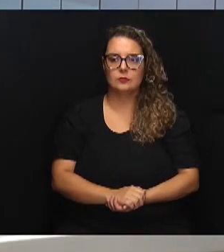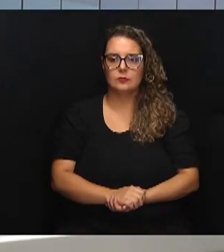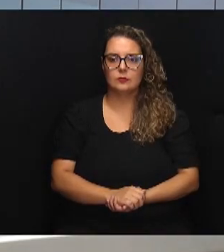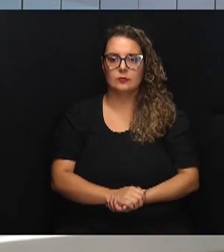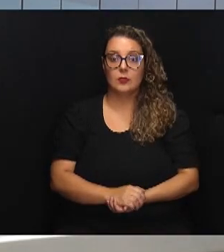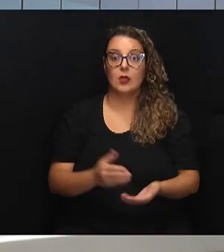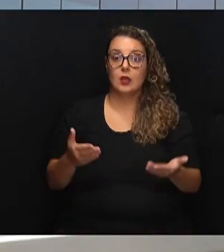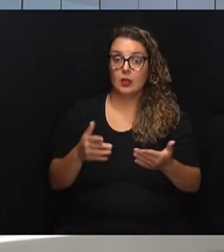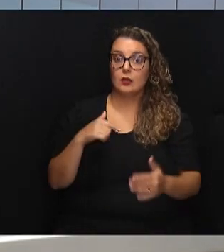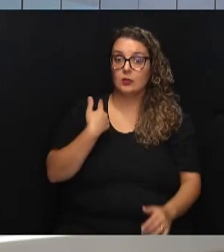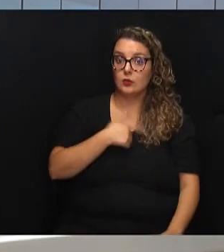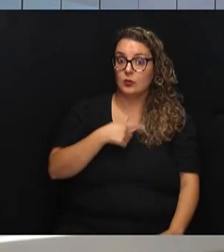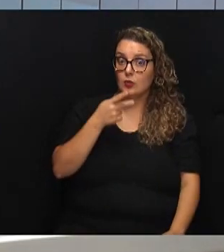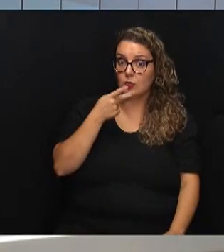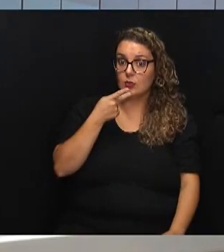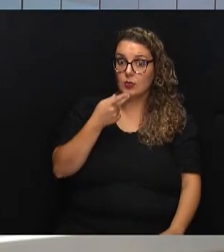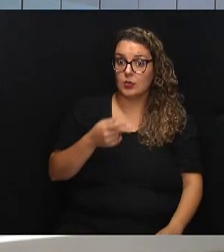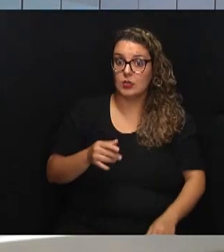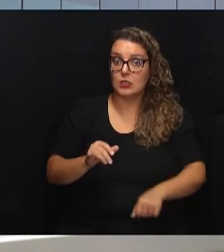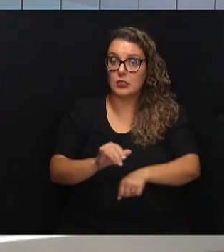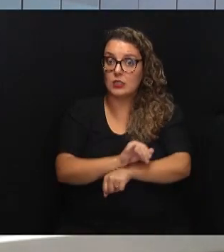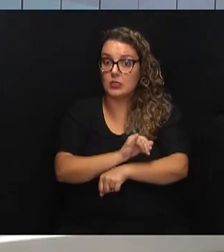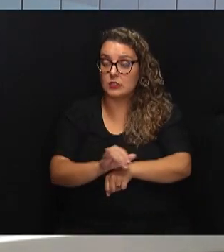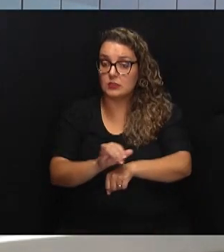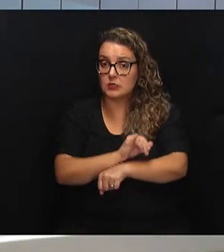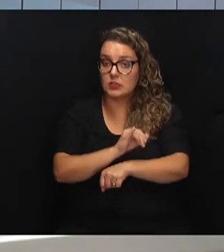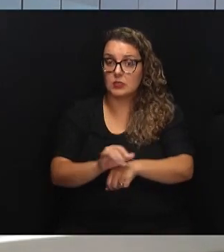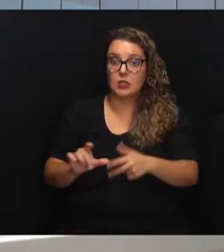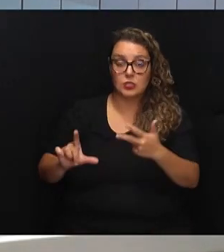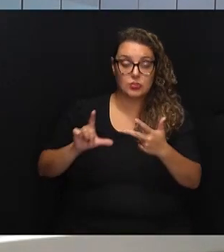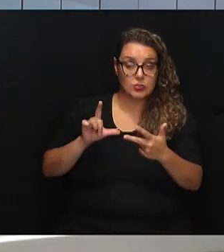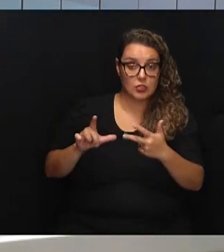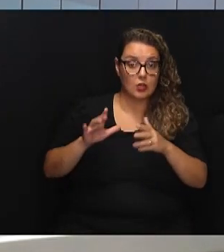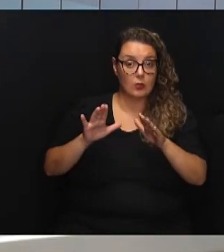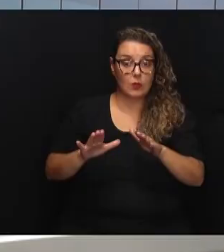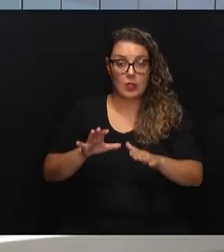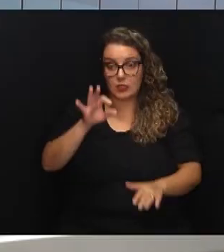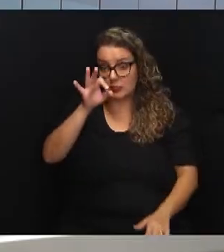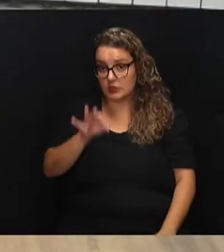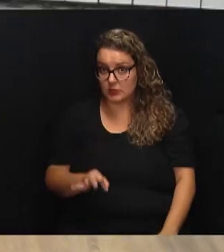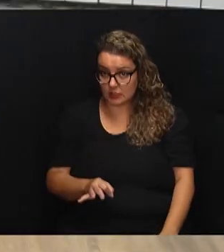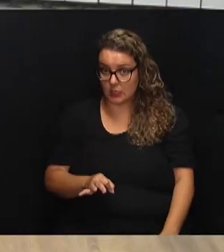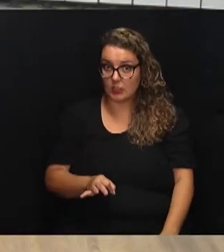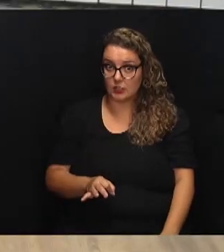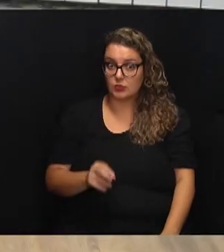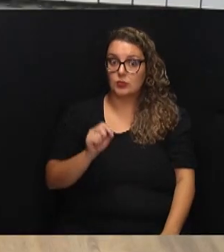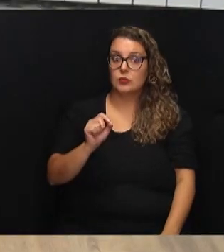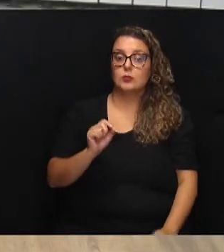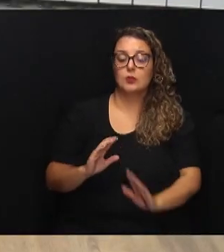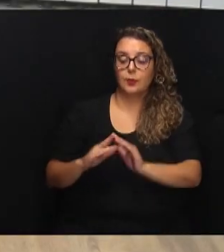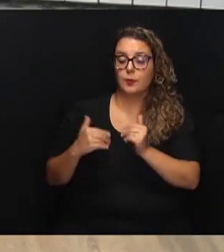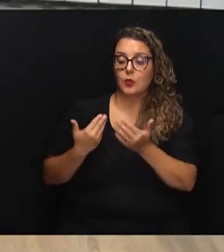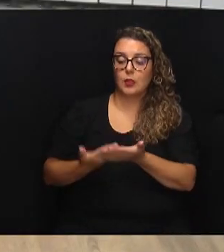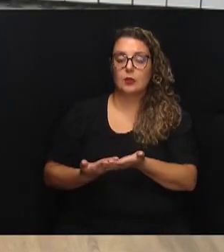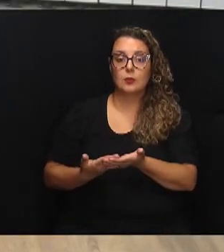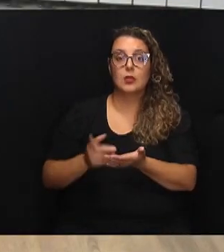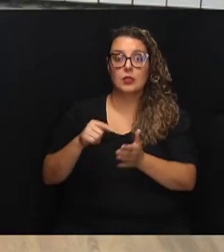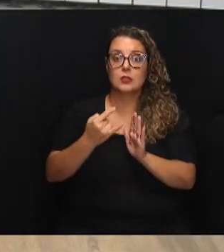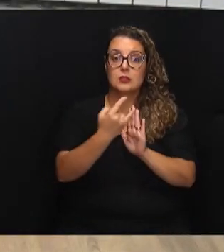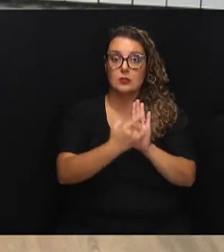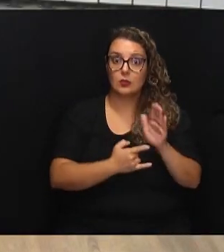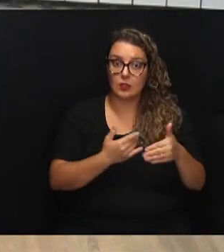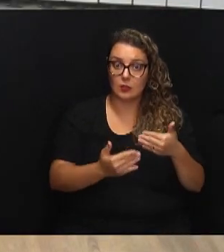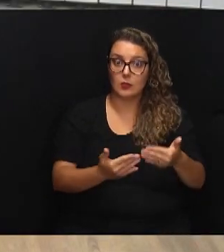Agora a gente vai falar de ferramentas legislativas, mais precisamente os requerimentos, que são documentos que,